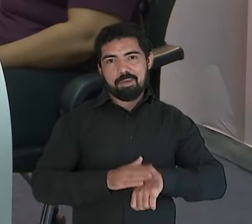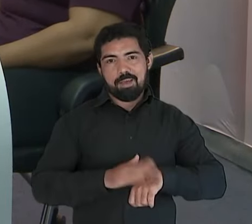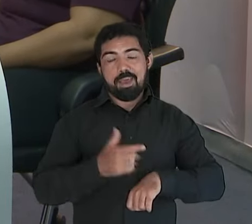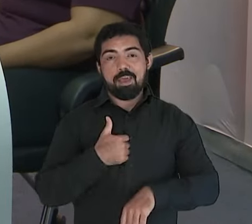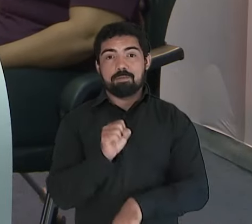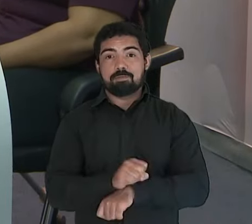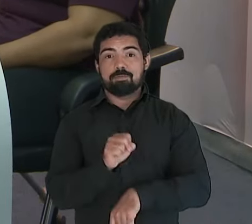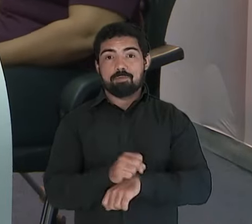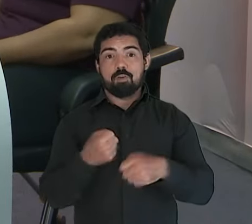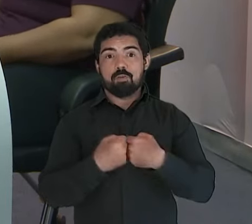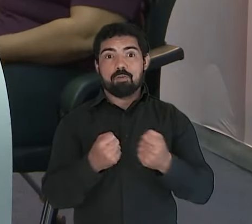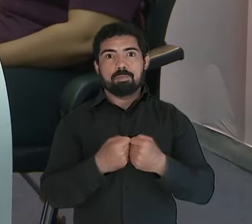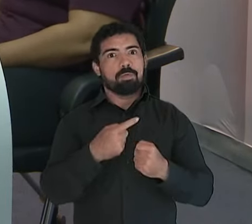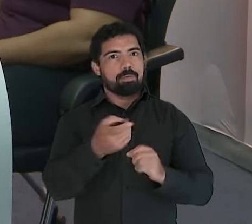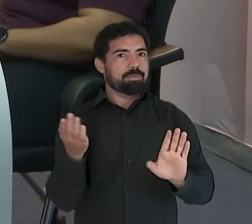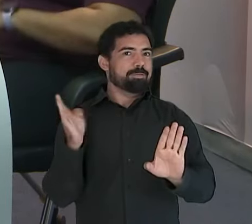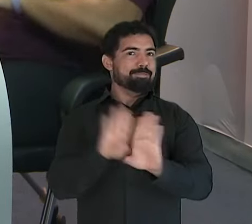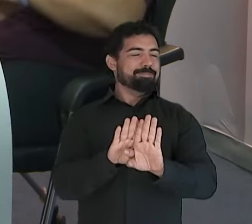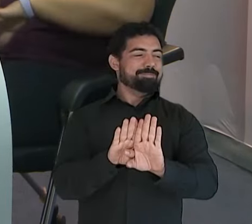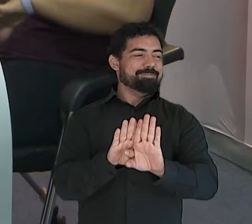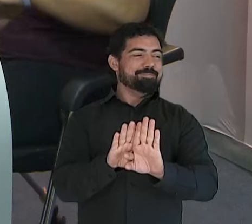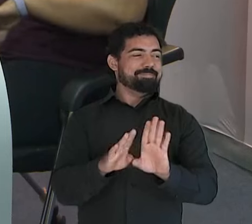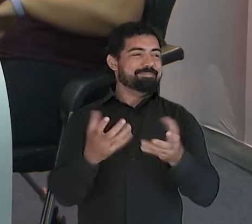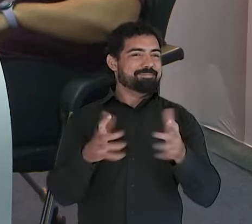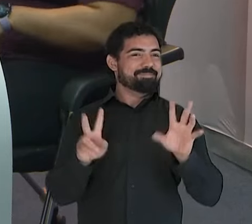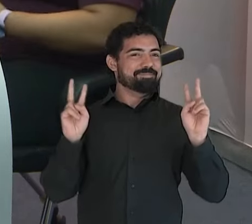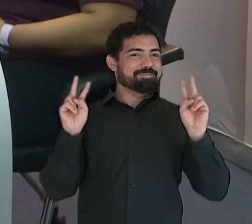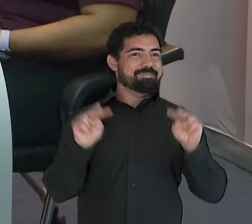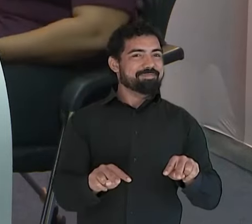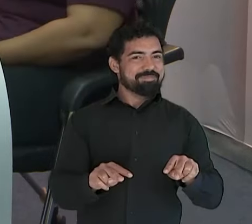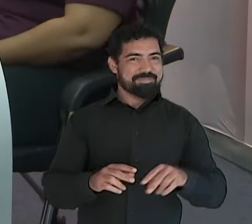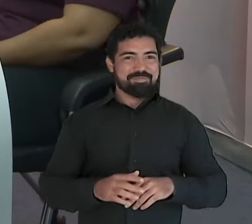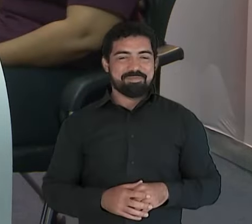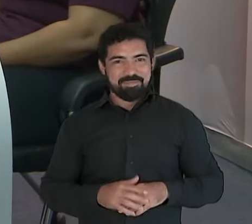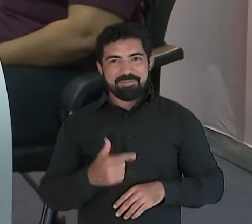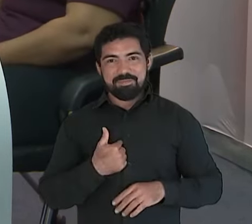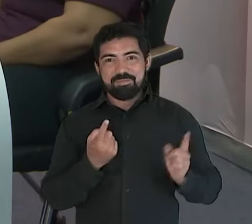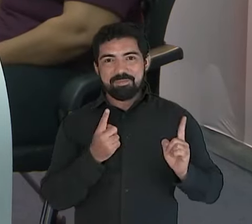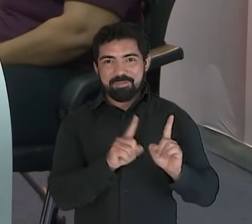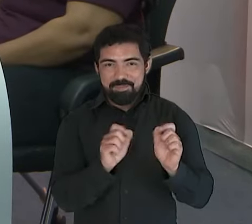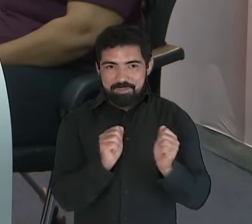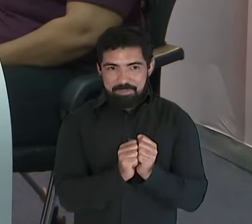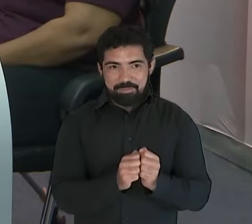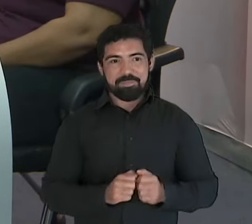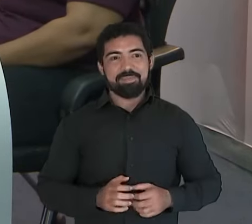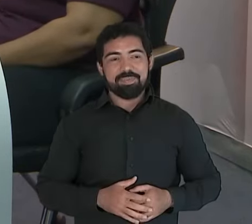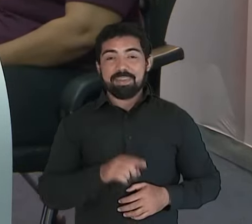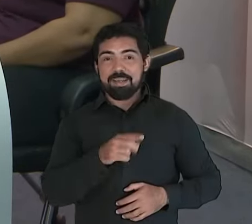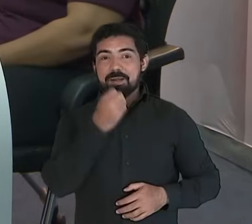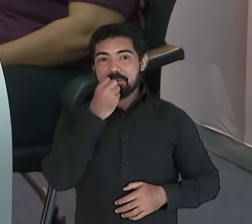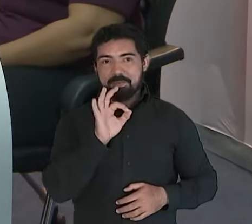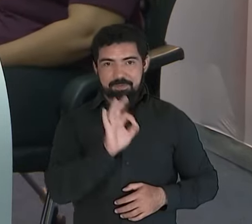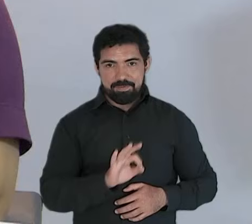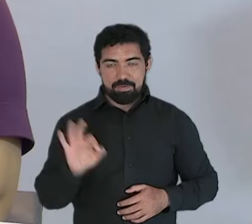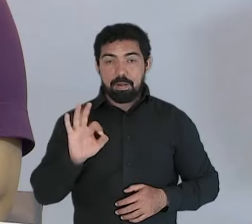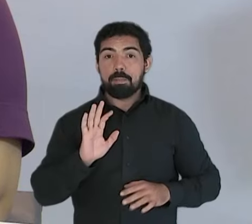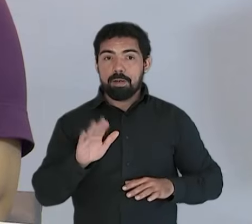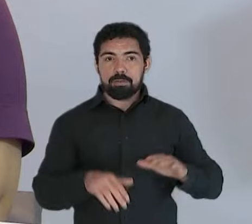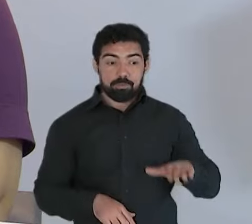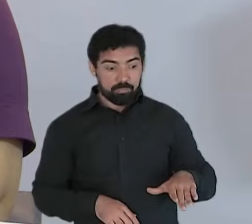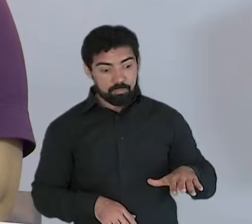ônibus, ele fecha a porta. Para mim, para ninguém, os colegas não ver eu perto dele. Mas isso é ótimo. E ele cada vez mais